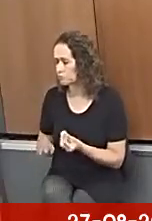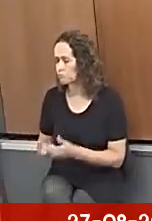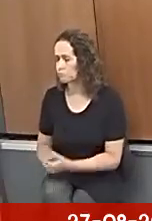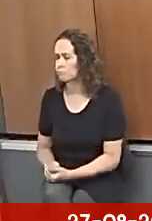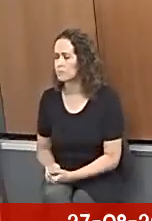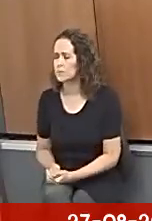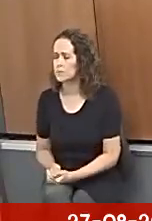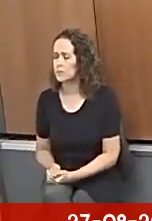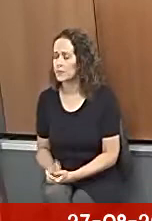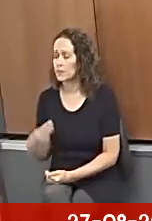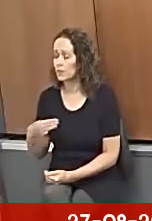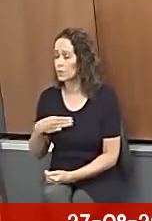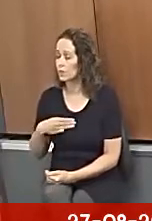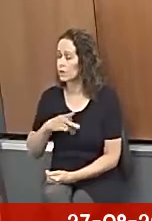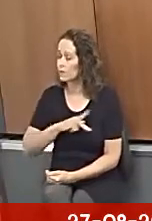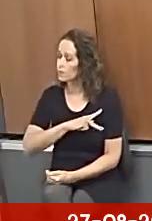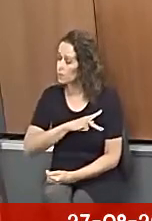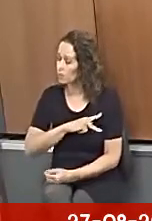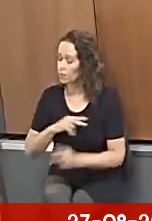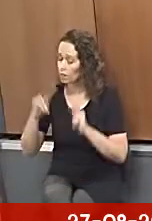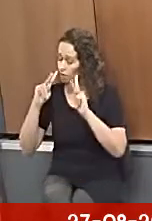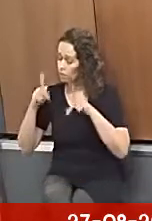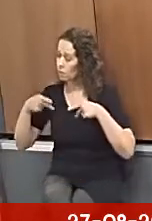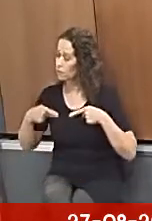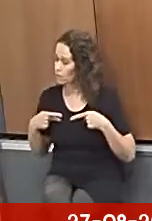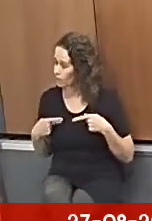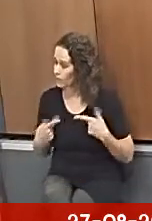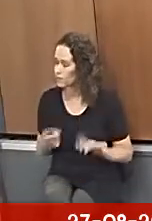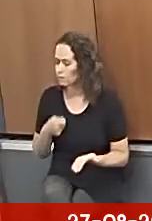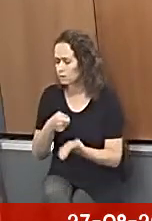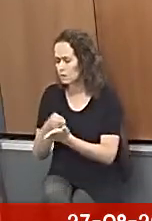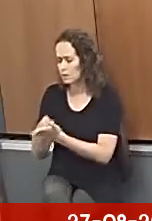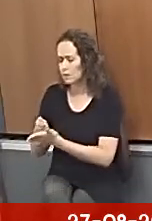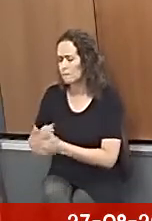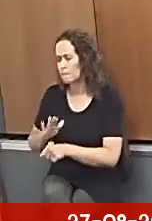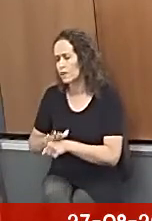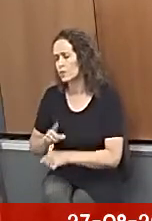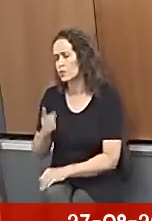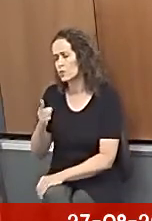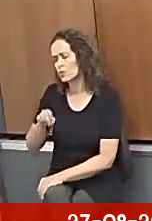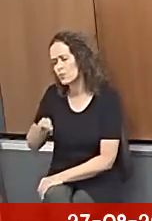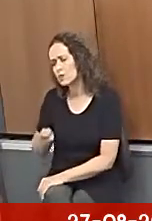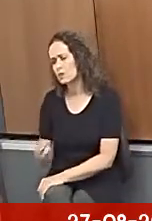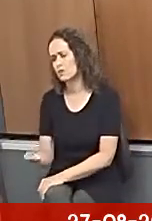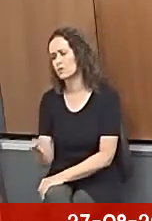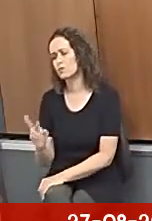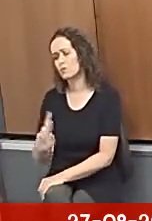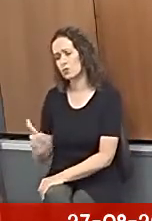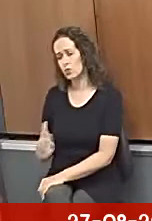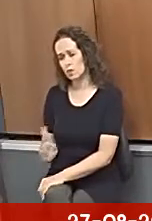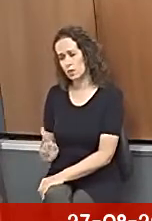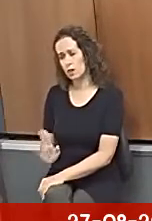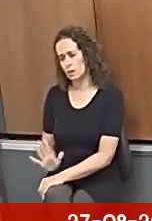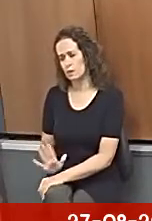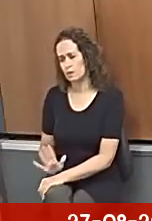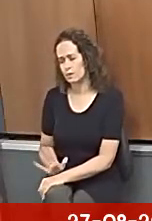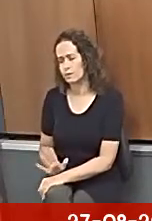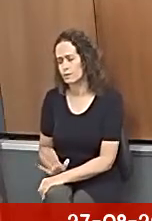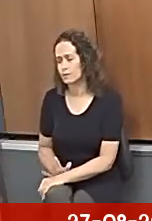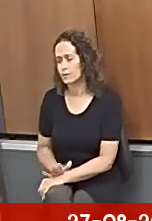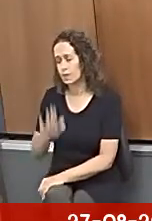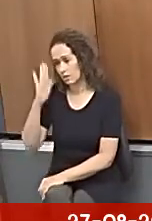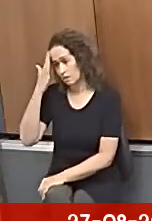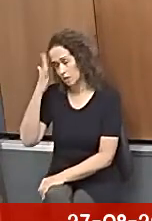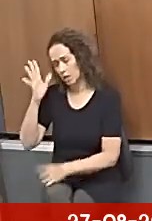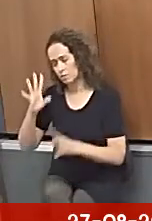juá o ministro reconheceu que os investimentos necessários foram feitos na época mais de um milhão de reais e o processo foi extinto por essa razão entendeu